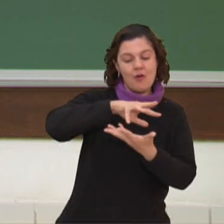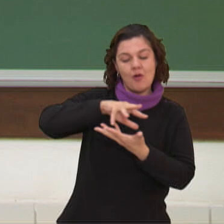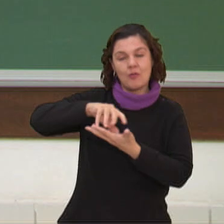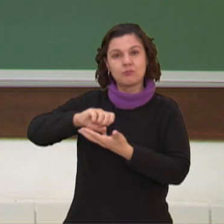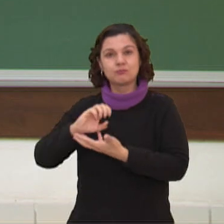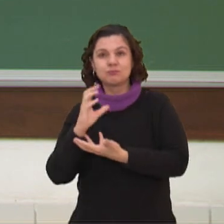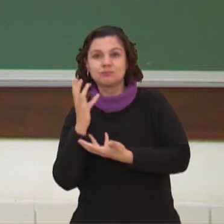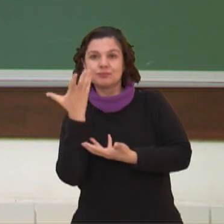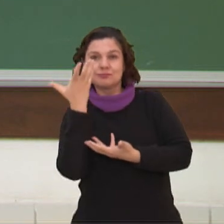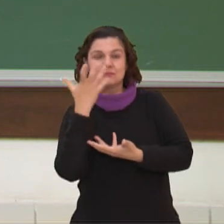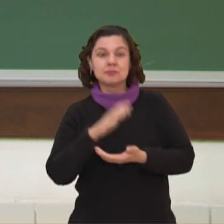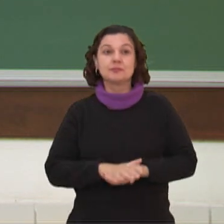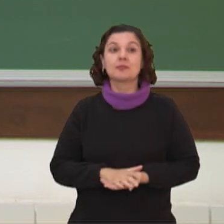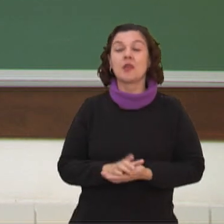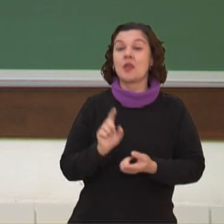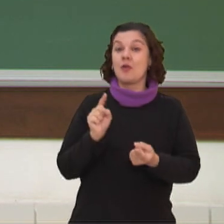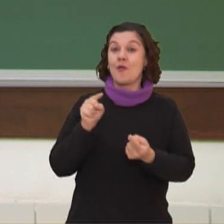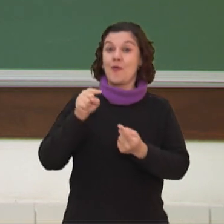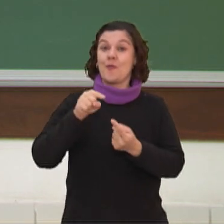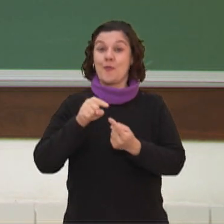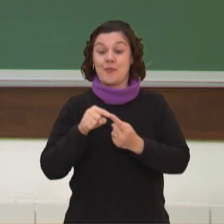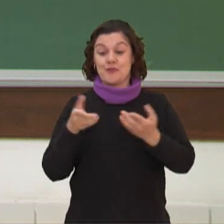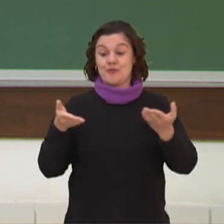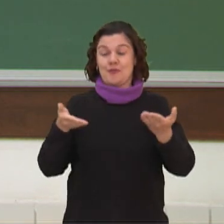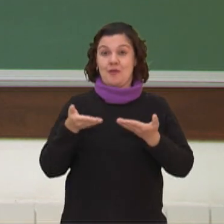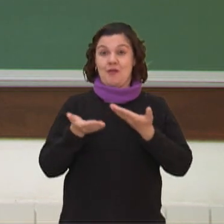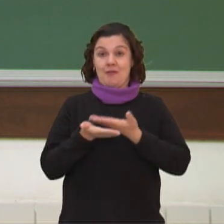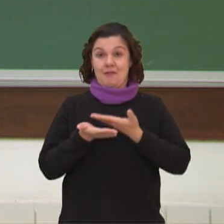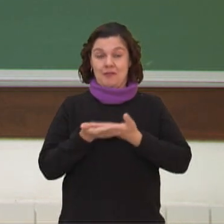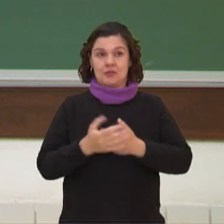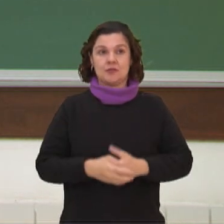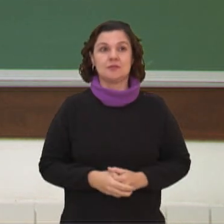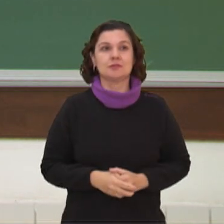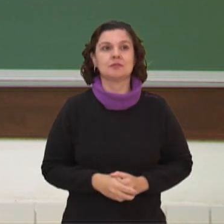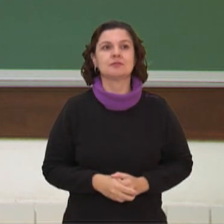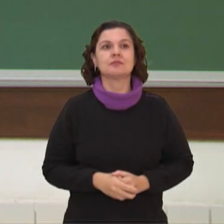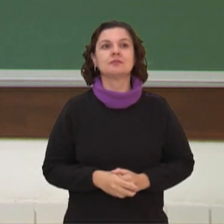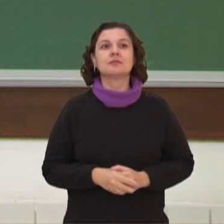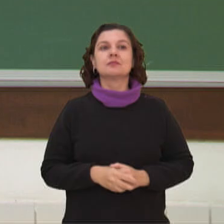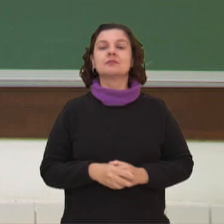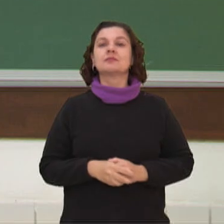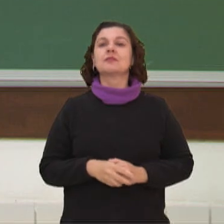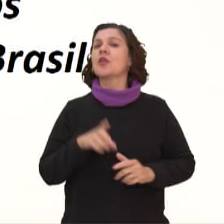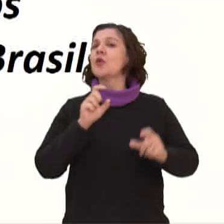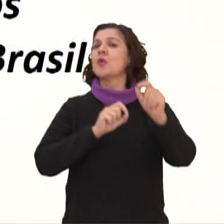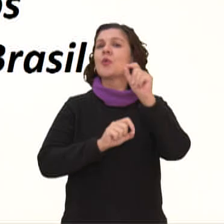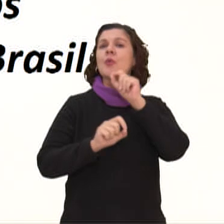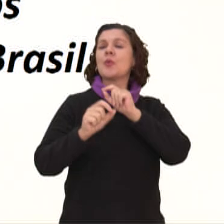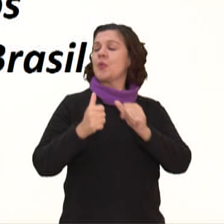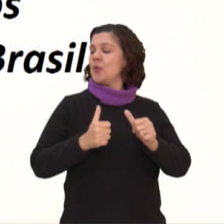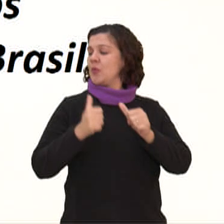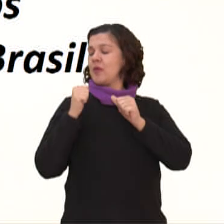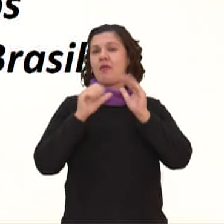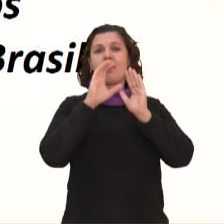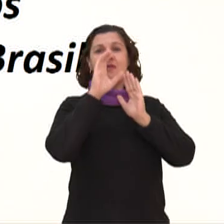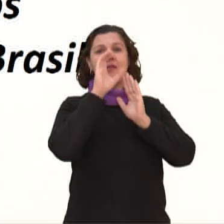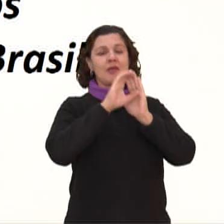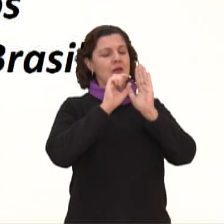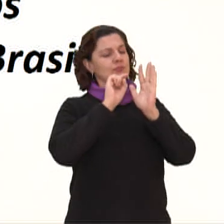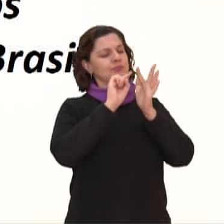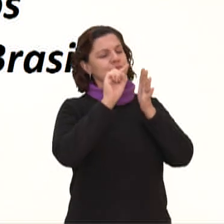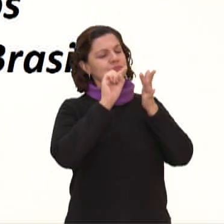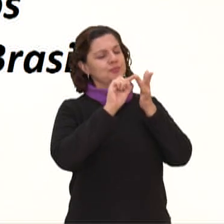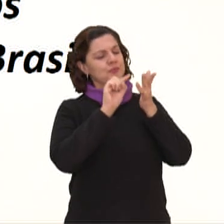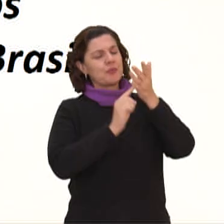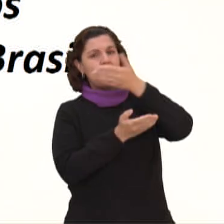funciona. Objetivos da nossa aula. Vamos lá! Olha o que ela diz. Caracterizar as